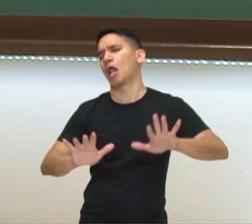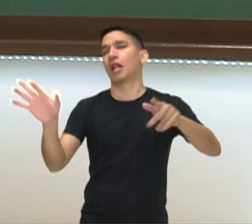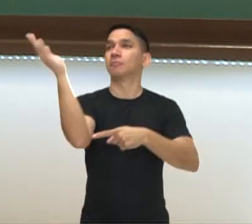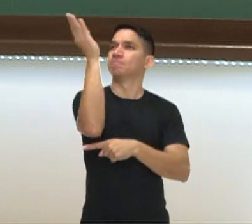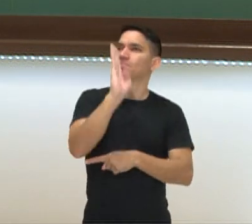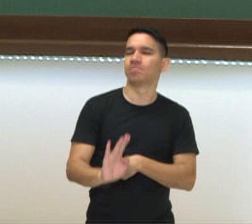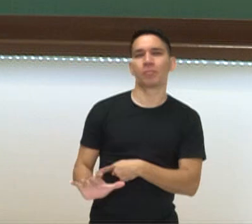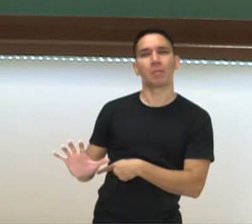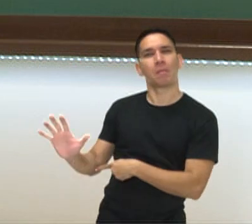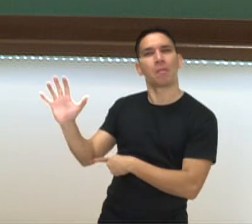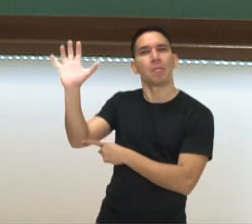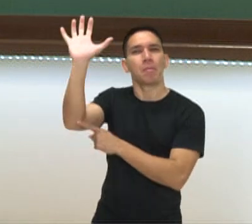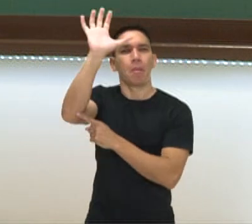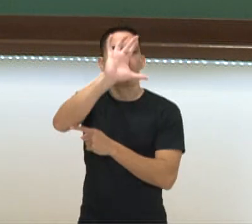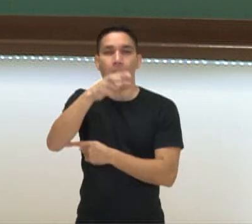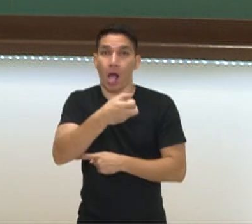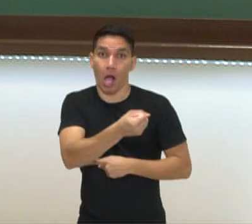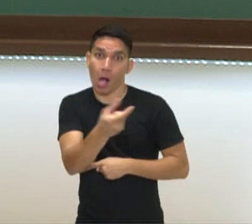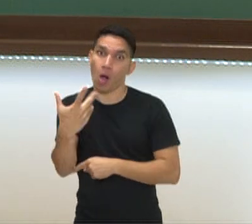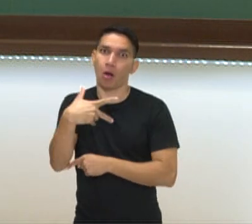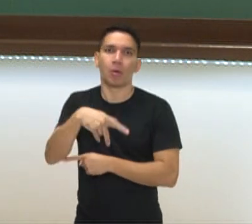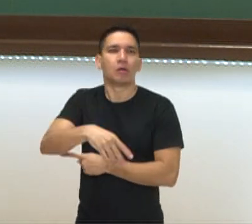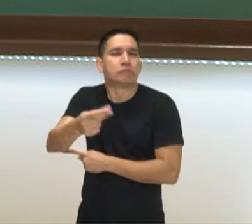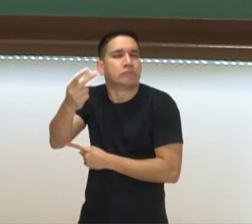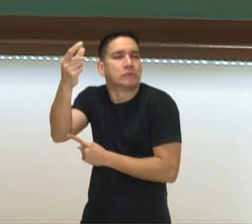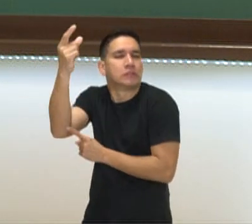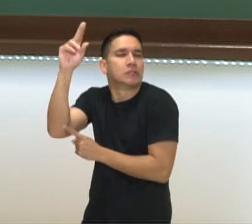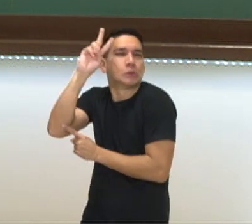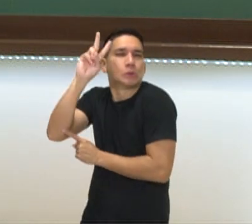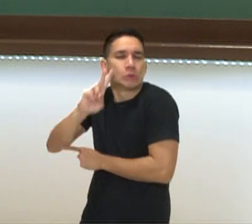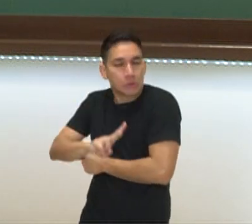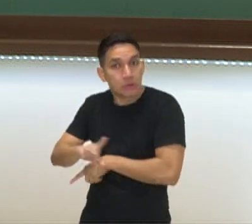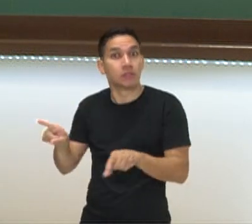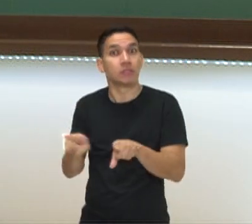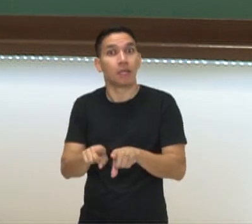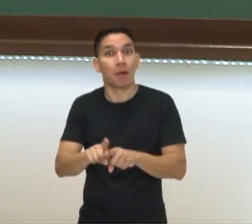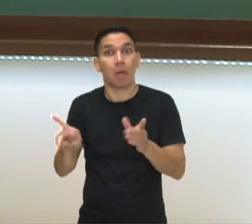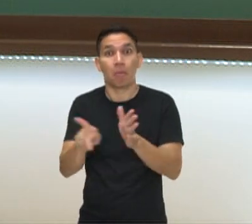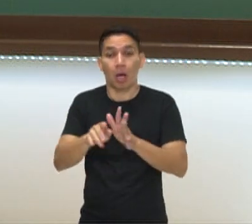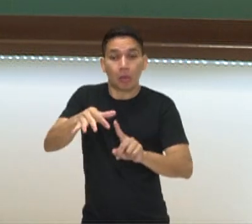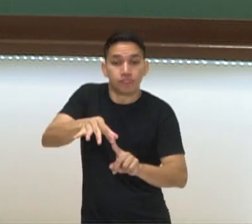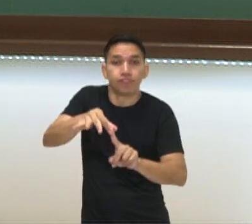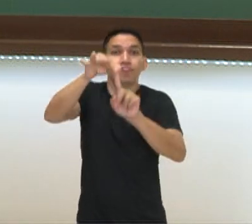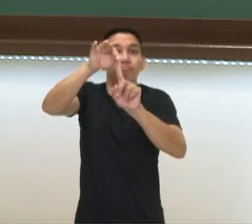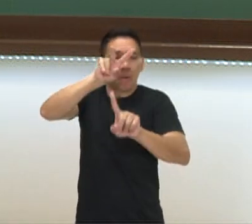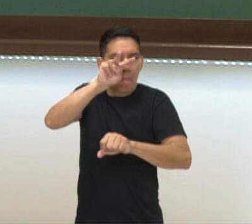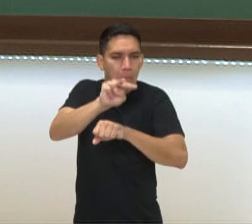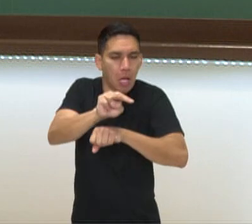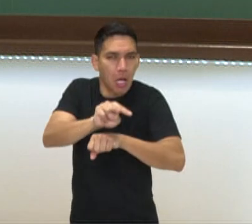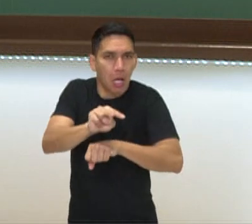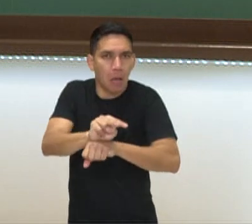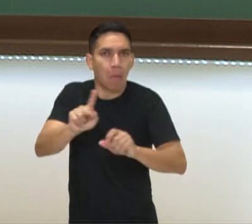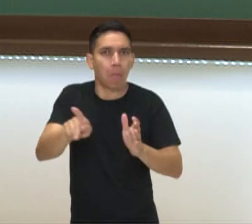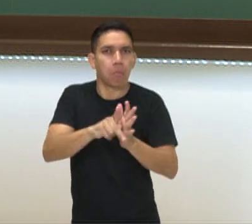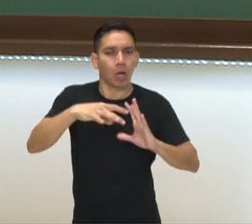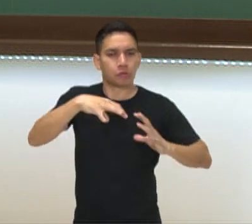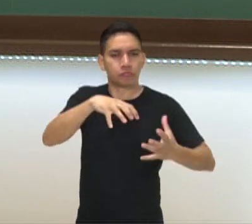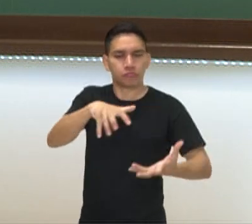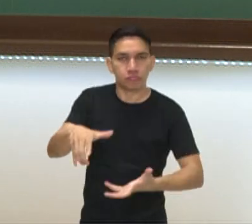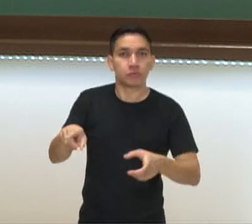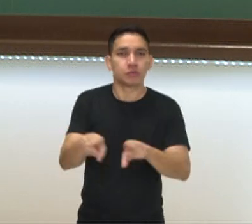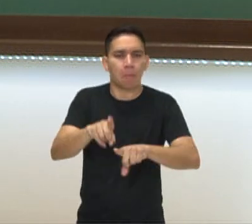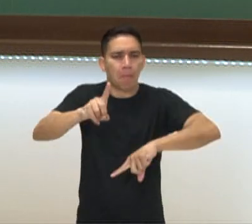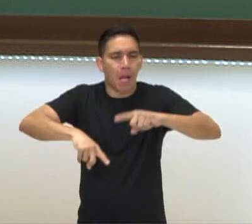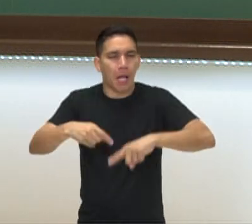todo. Algumas são muito históricas, inclusive tombadas como patrimônio imaterial e material